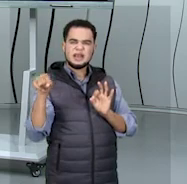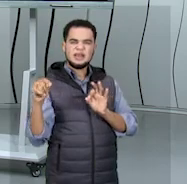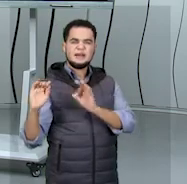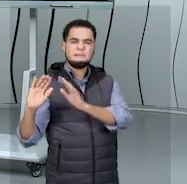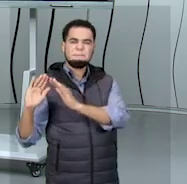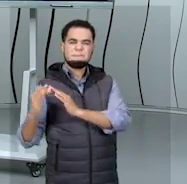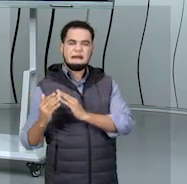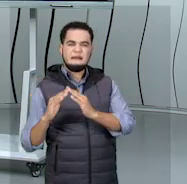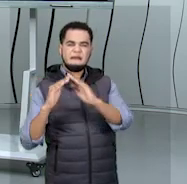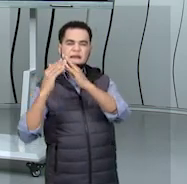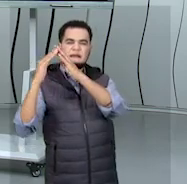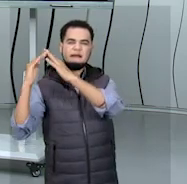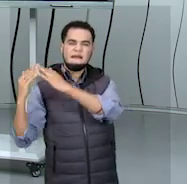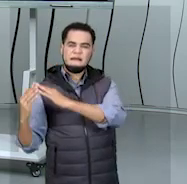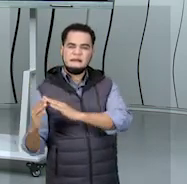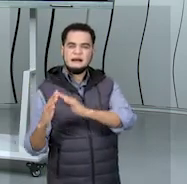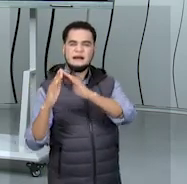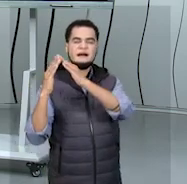que nasce